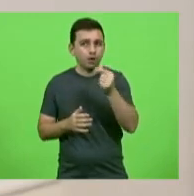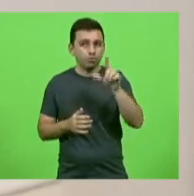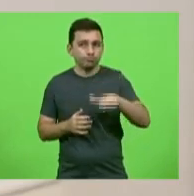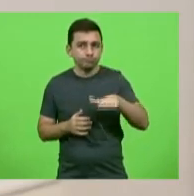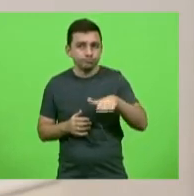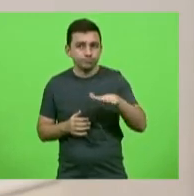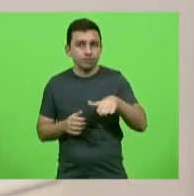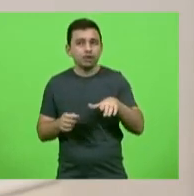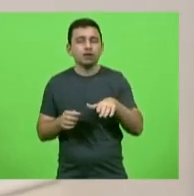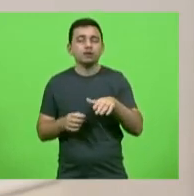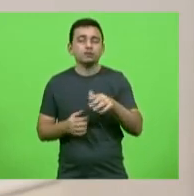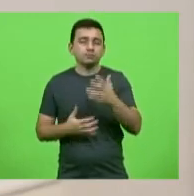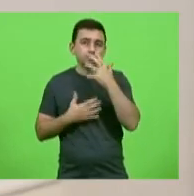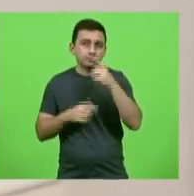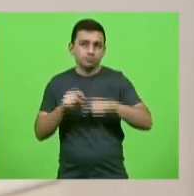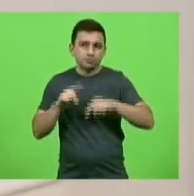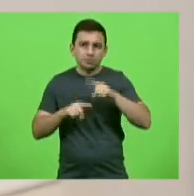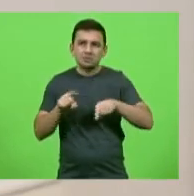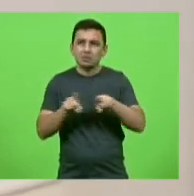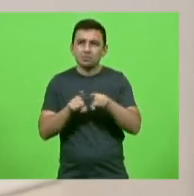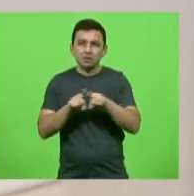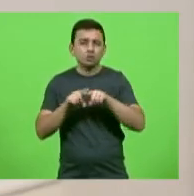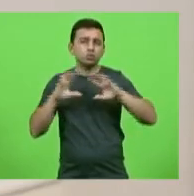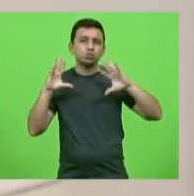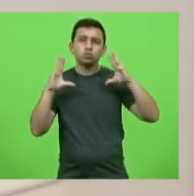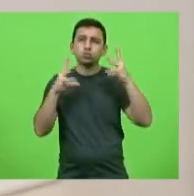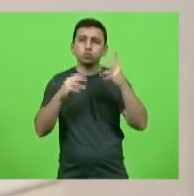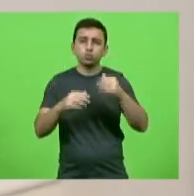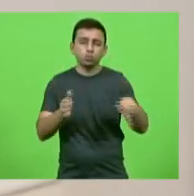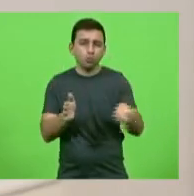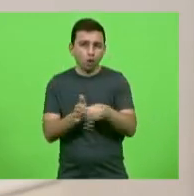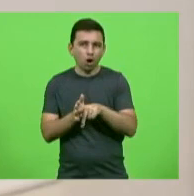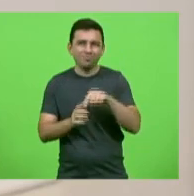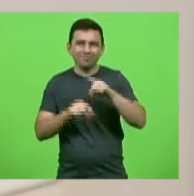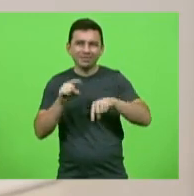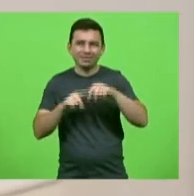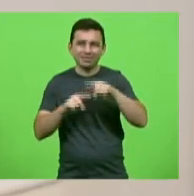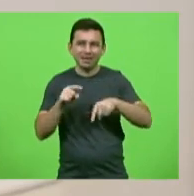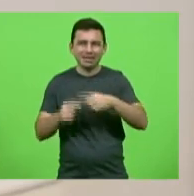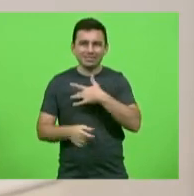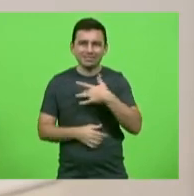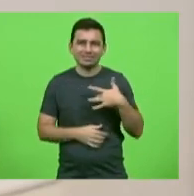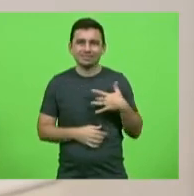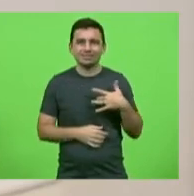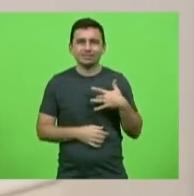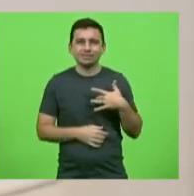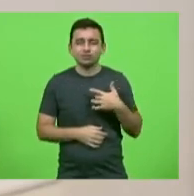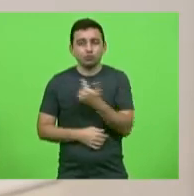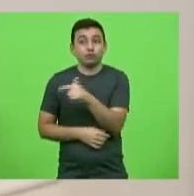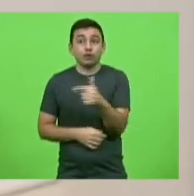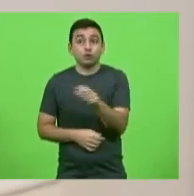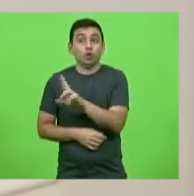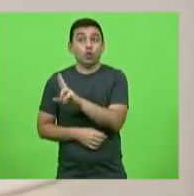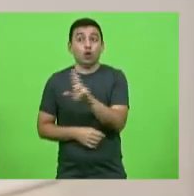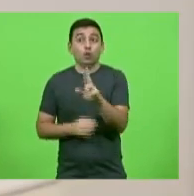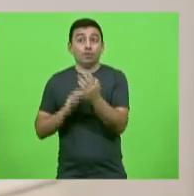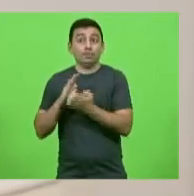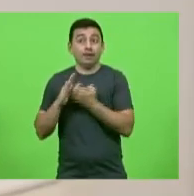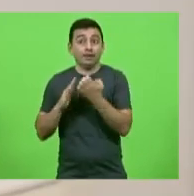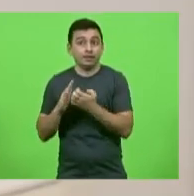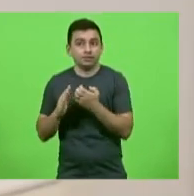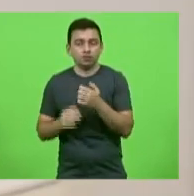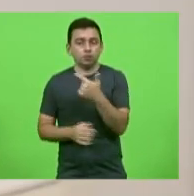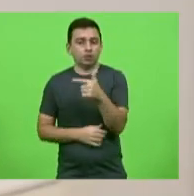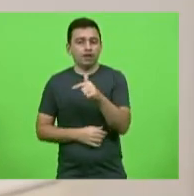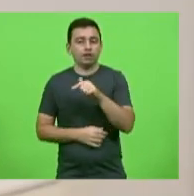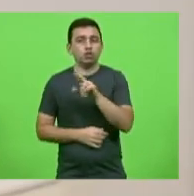mas de todos os insumos da área de saúde, não foi trazido o nome de fornecedor, também não se trouxe o nome da Veigamed